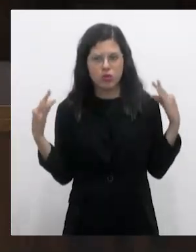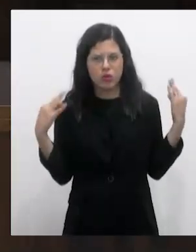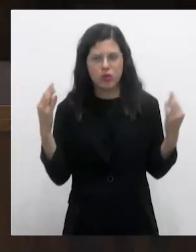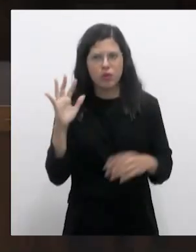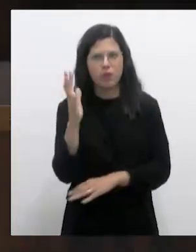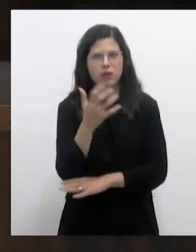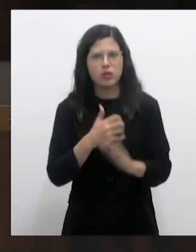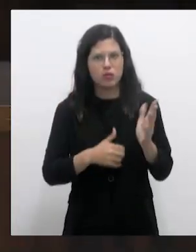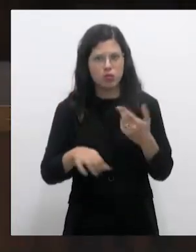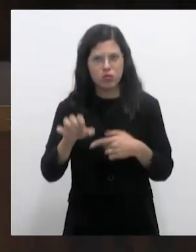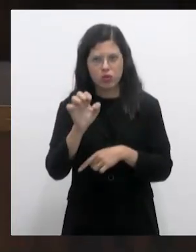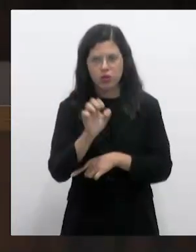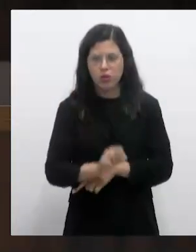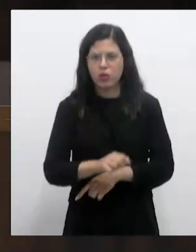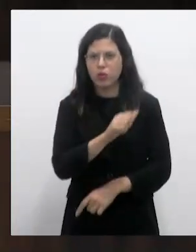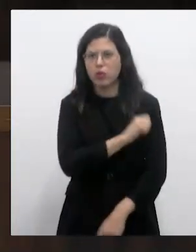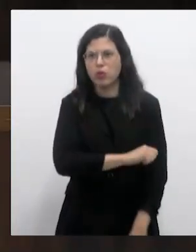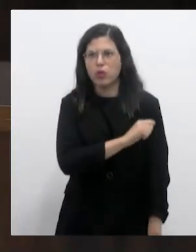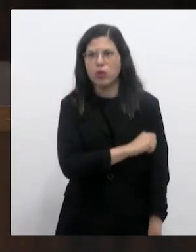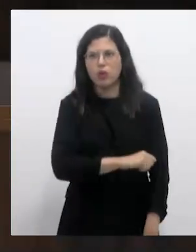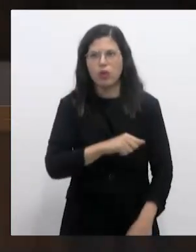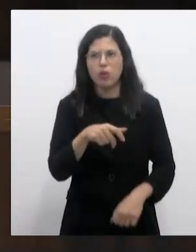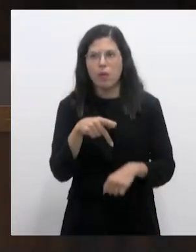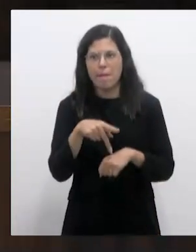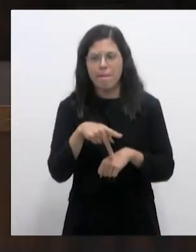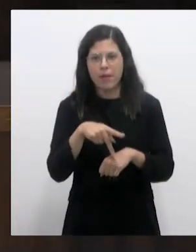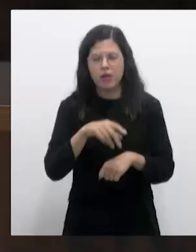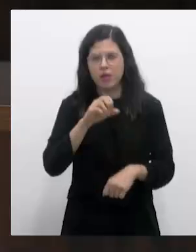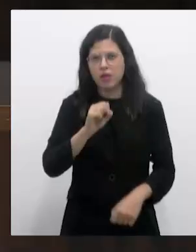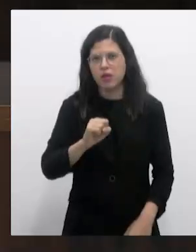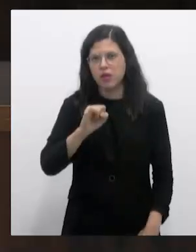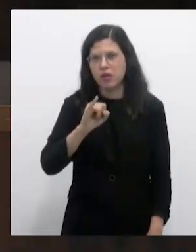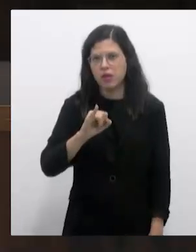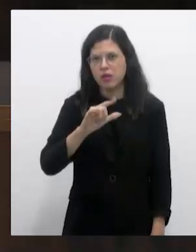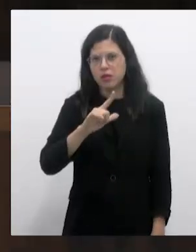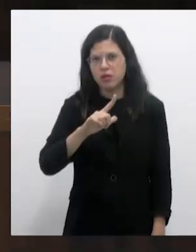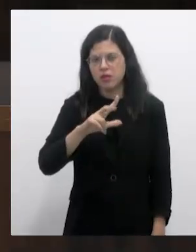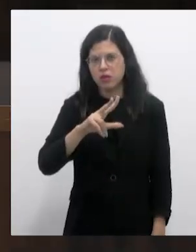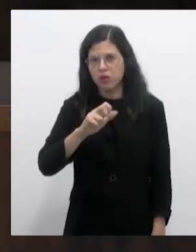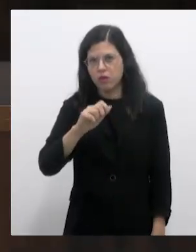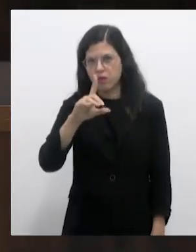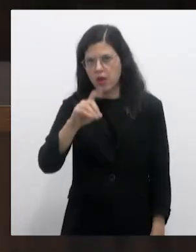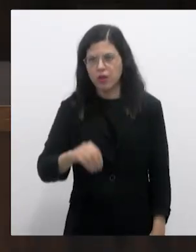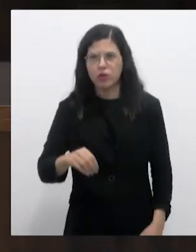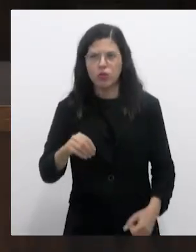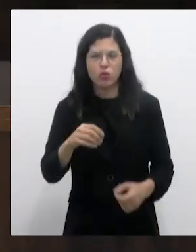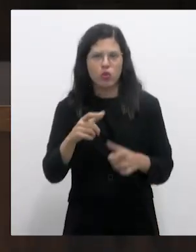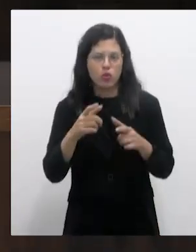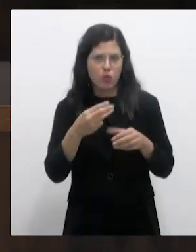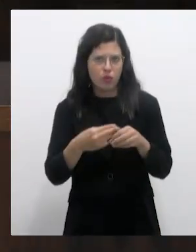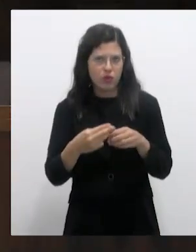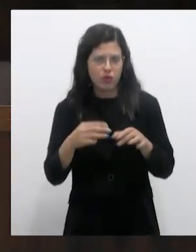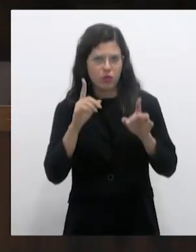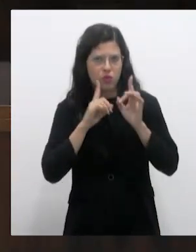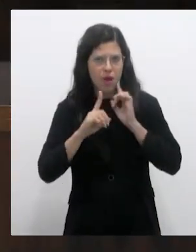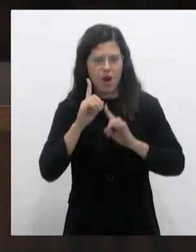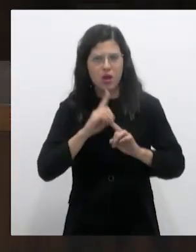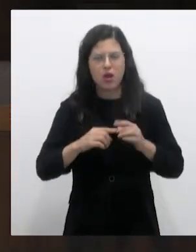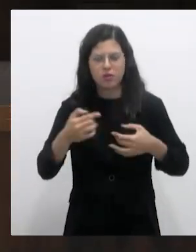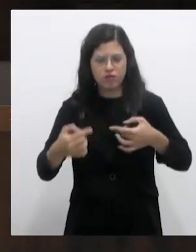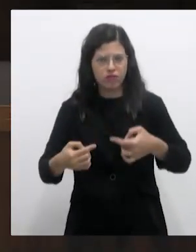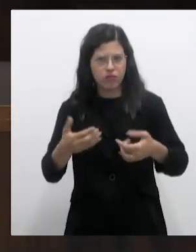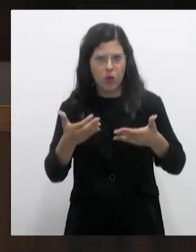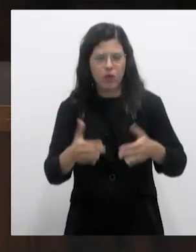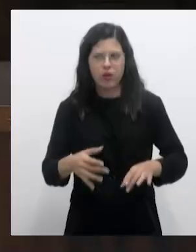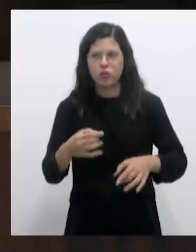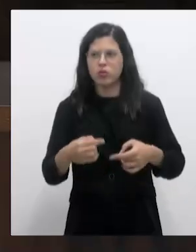do Estado do Rio de Janeiro a Pedra do Silvado, localizado no município de Maricá. Em discussão. Não havendo